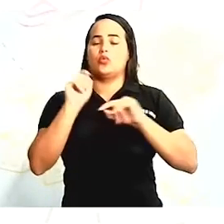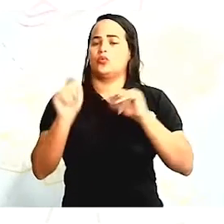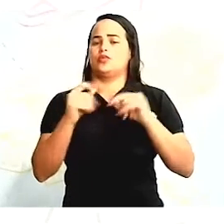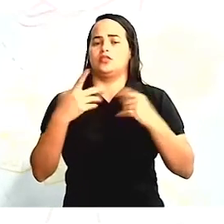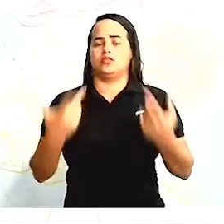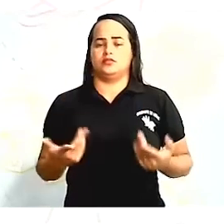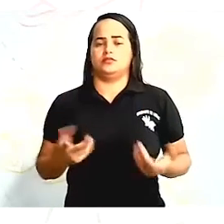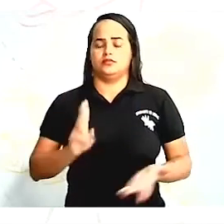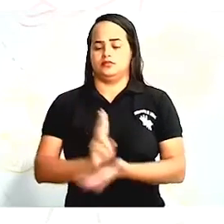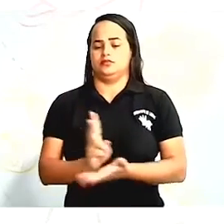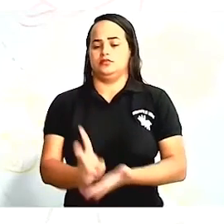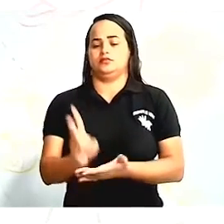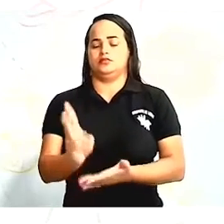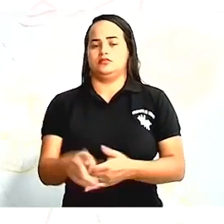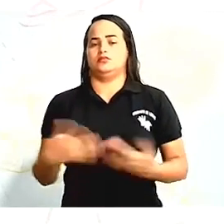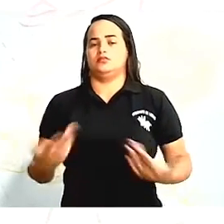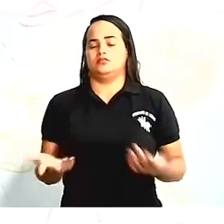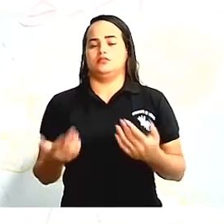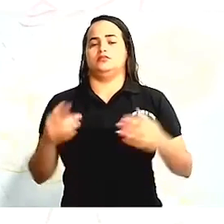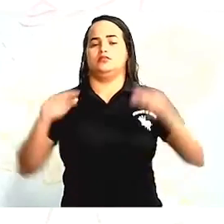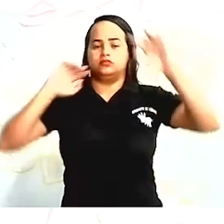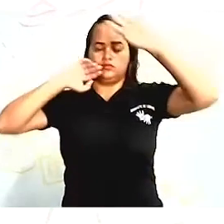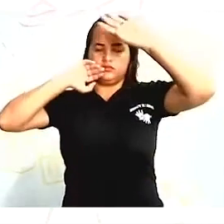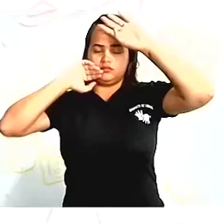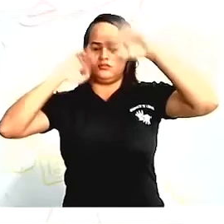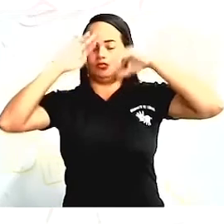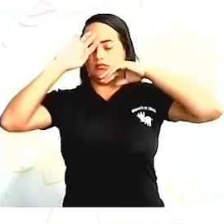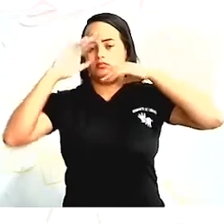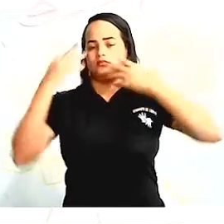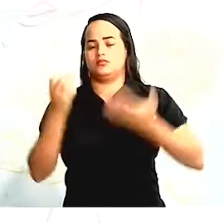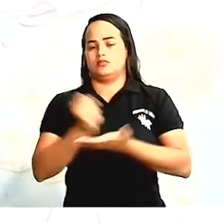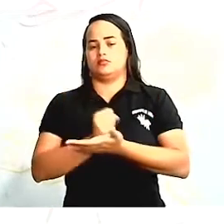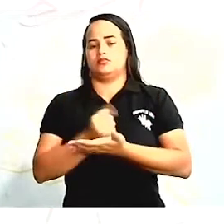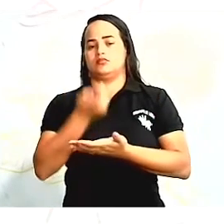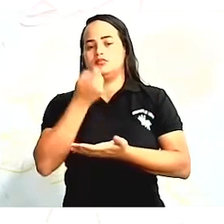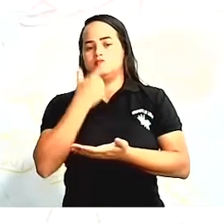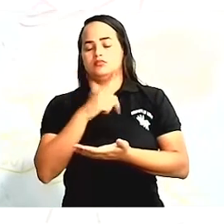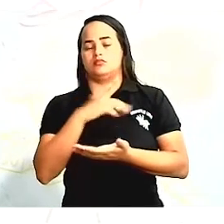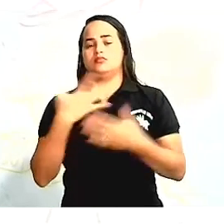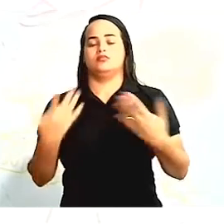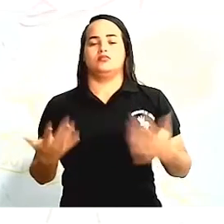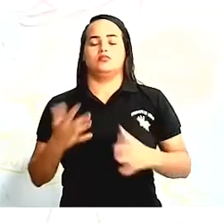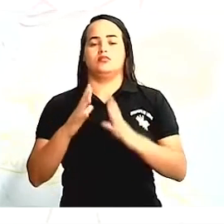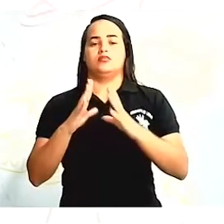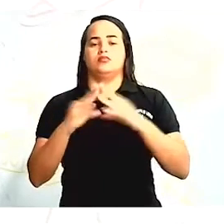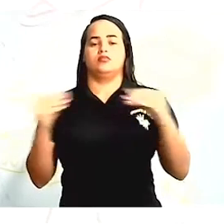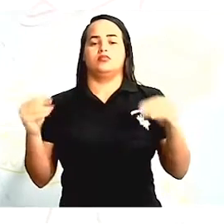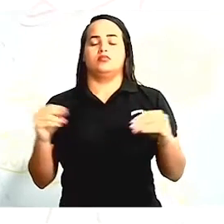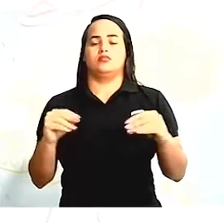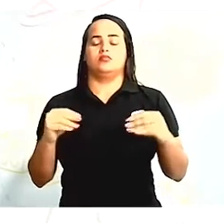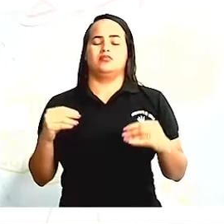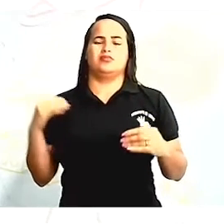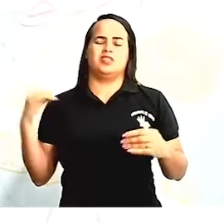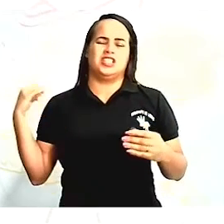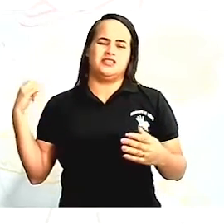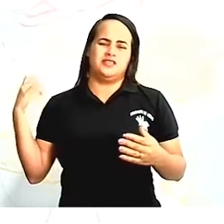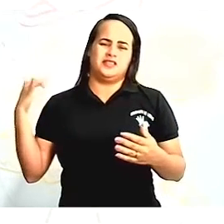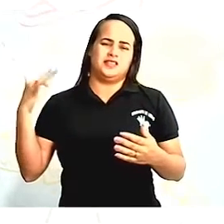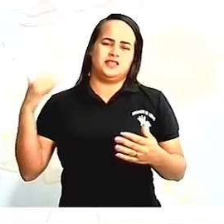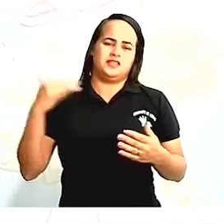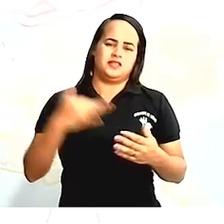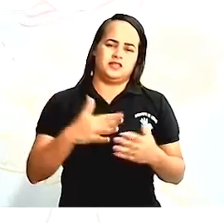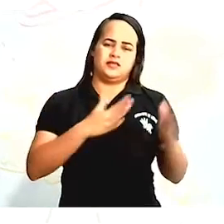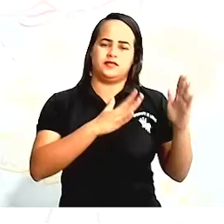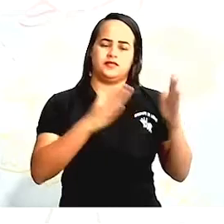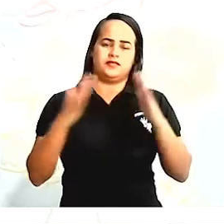persistente? Não é aquela febre que você toma um medicamento e ela passa, não. É uma febre que ela fica durante vários períodos